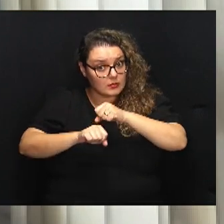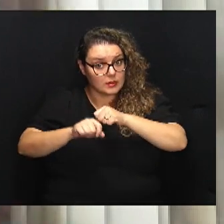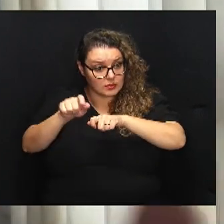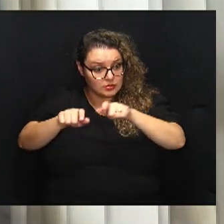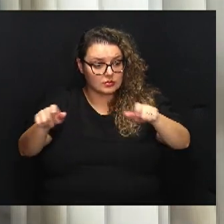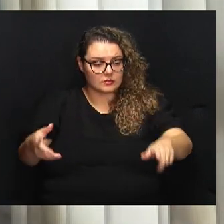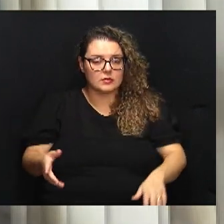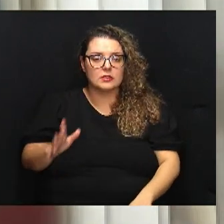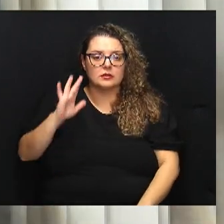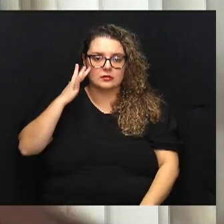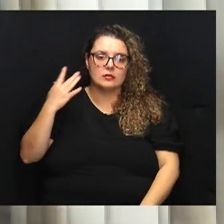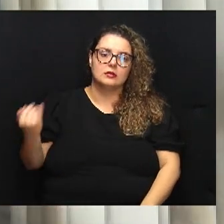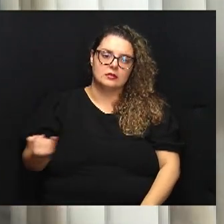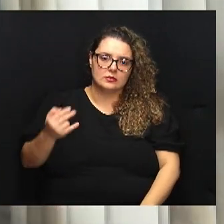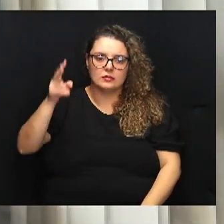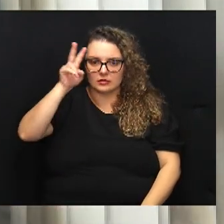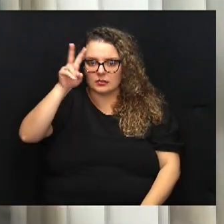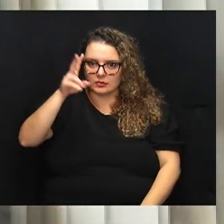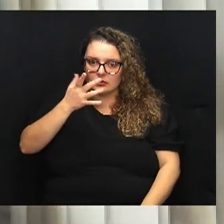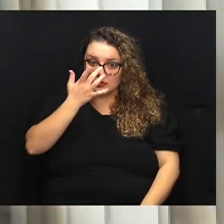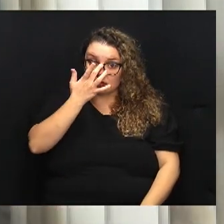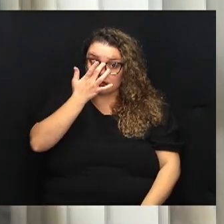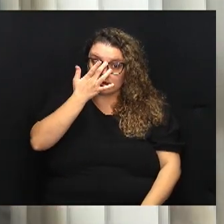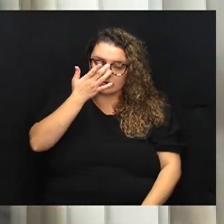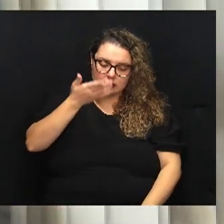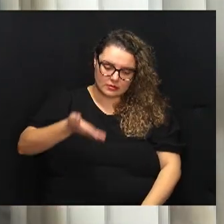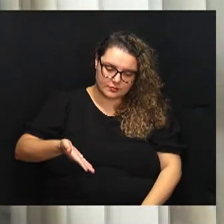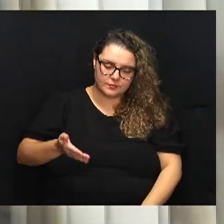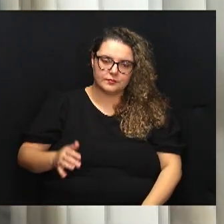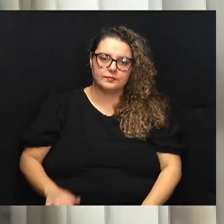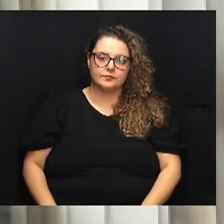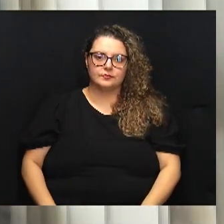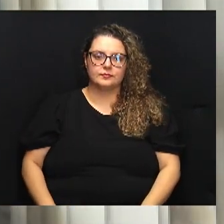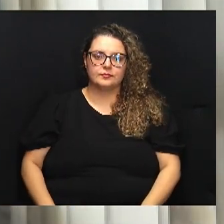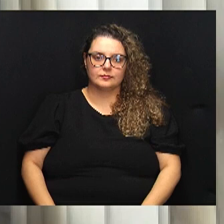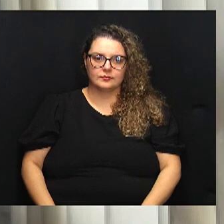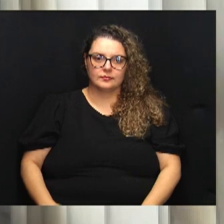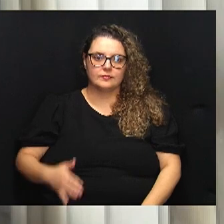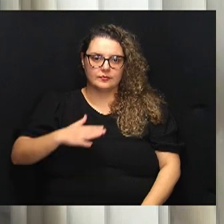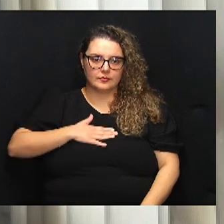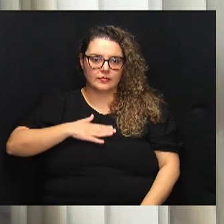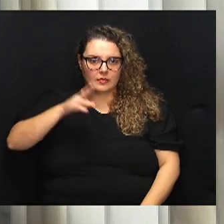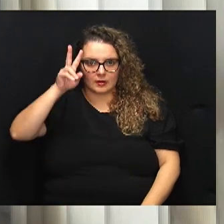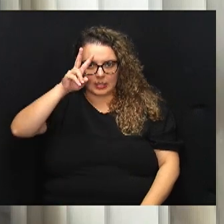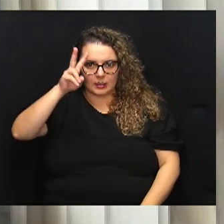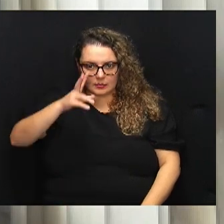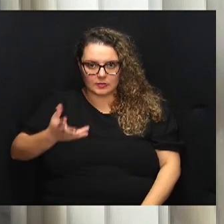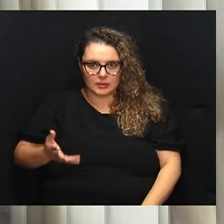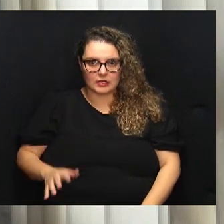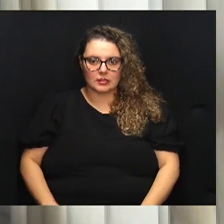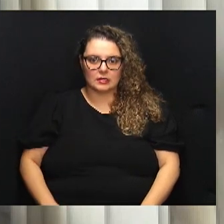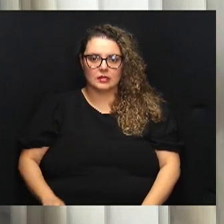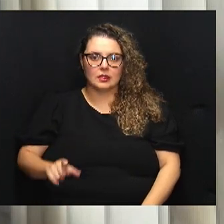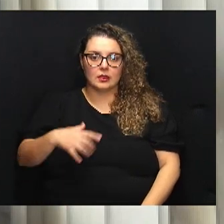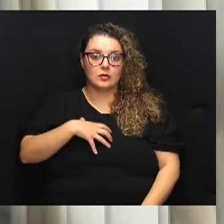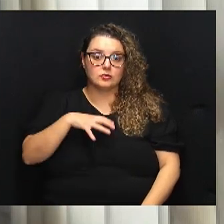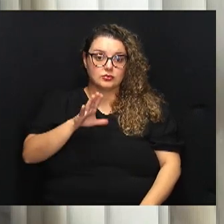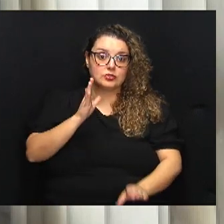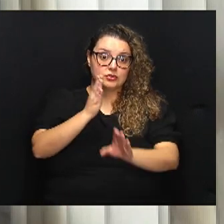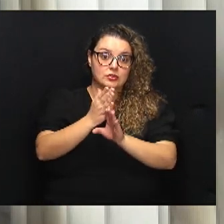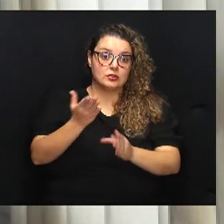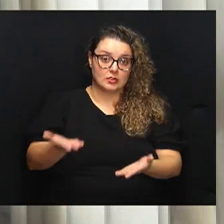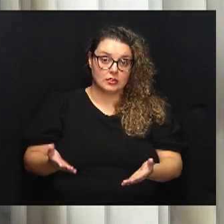essas histórias, ou aquilo, nesse caso aqui, a minha história, é uma forma que eu encontrei